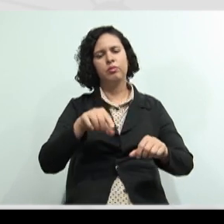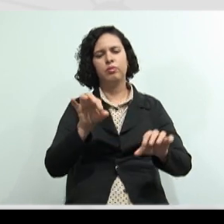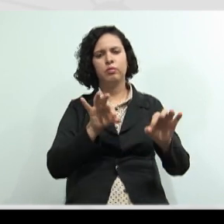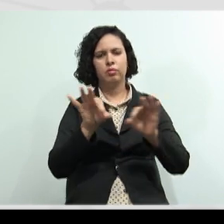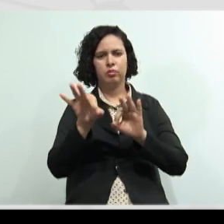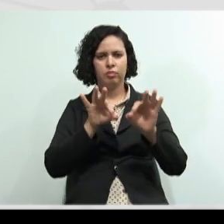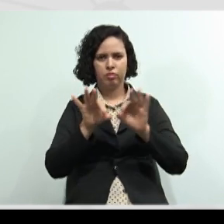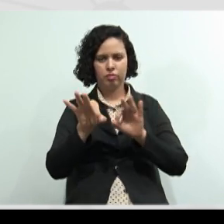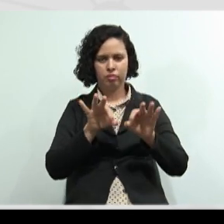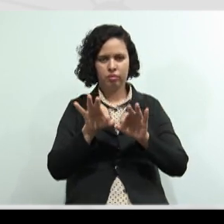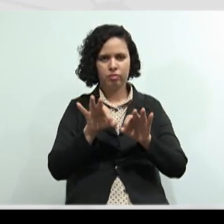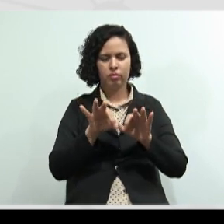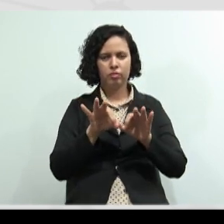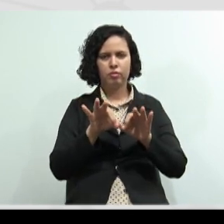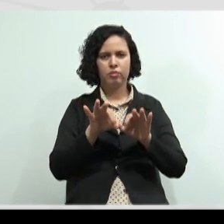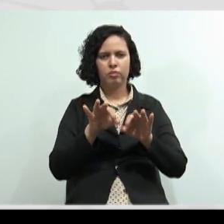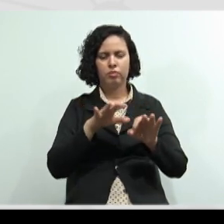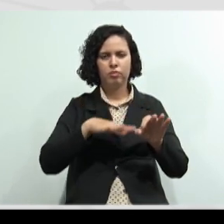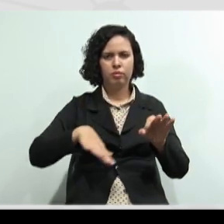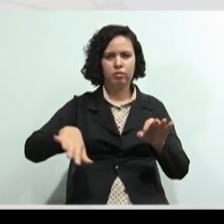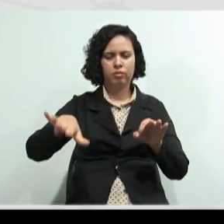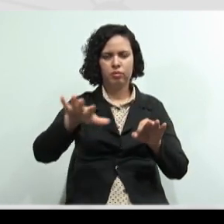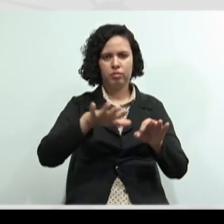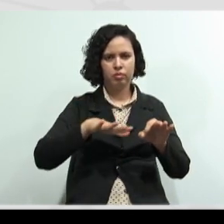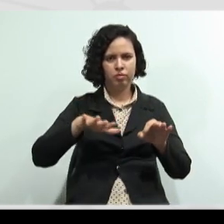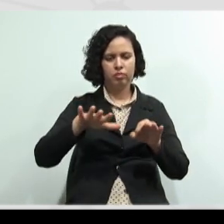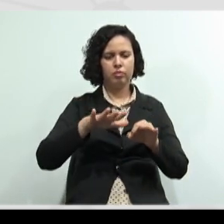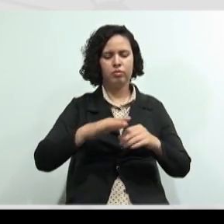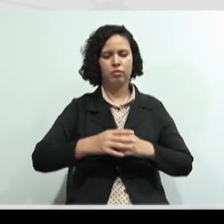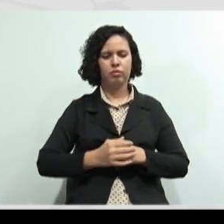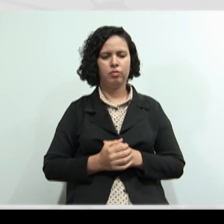organizam em cooperativas do ramo agropecuário.